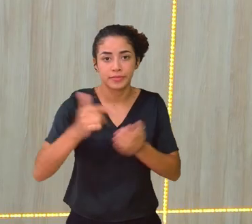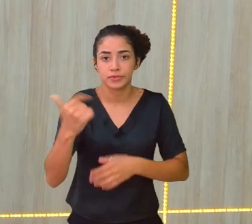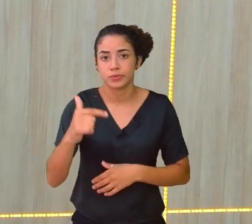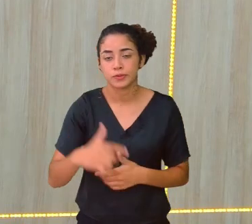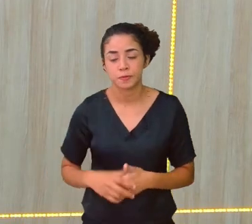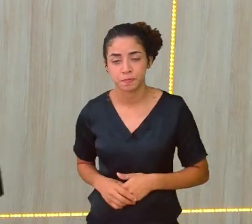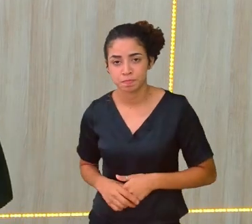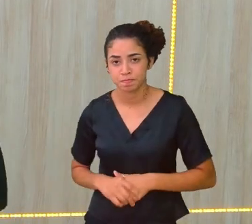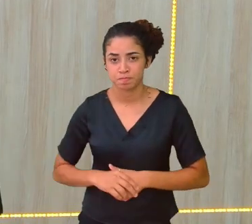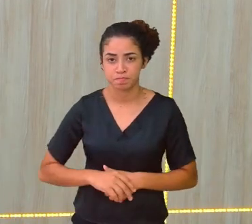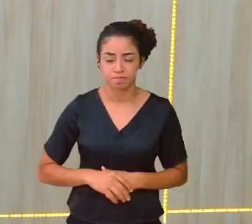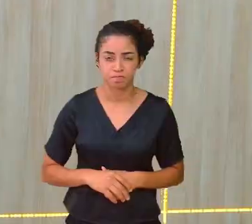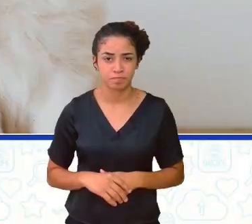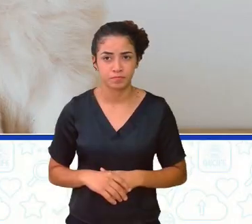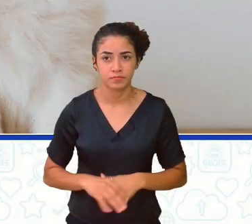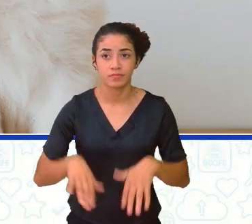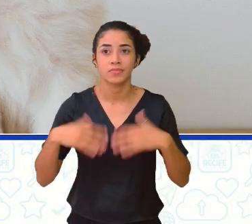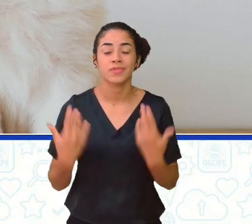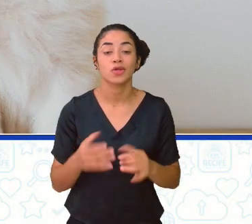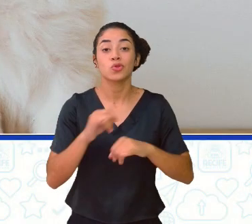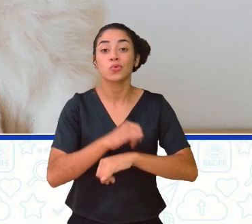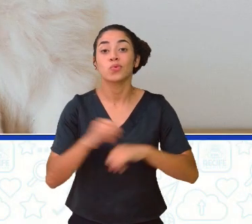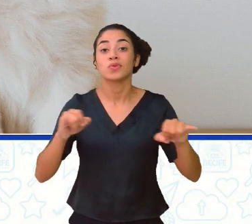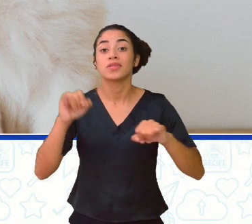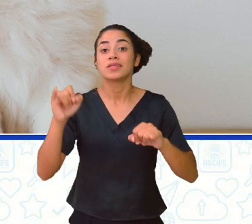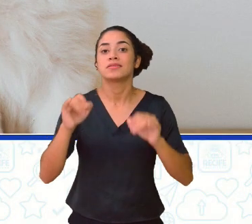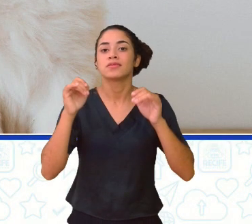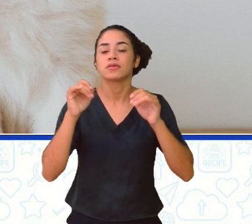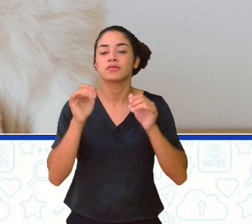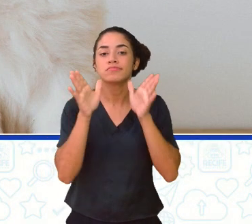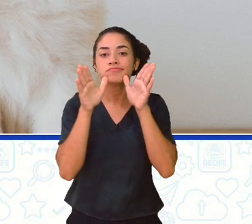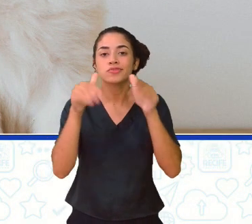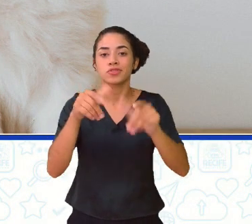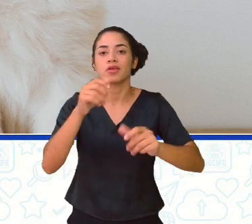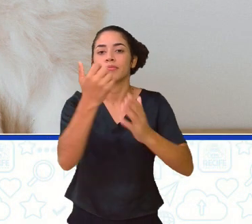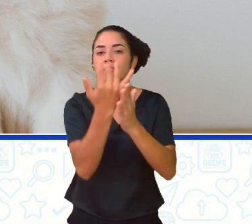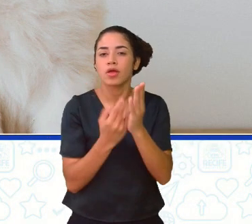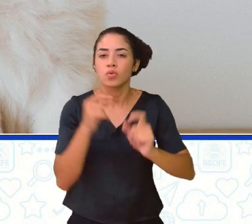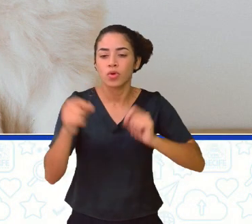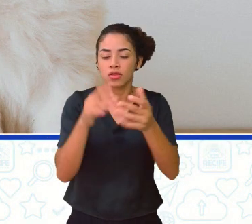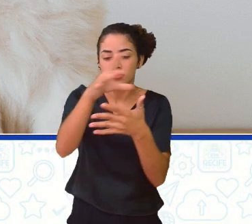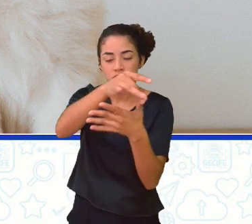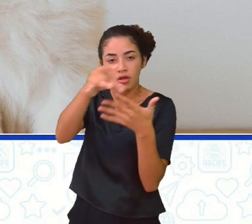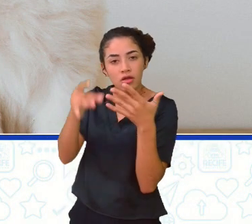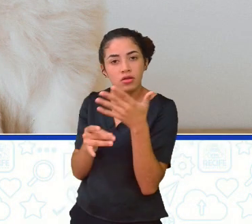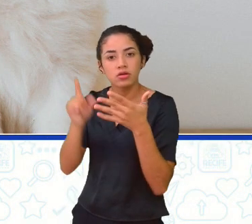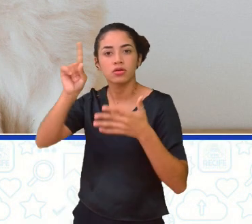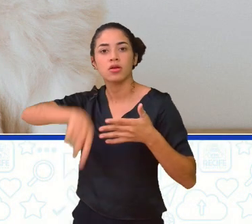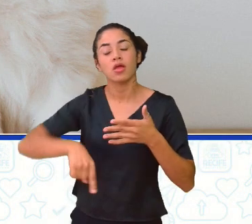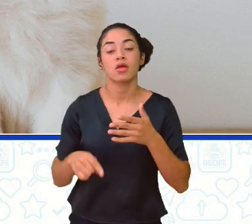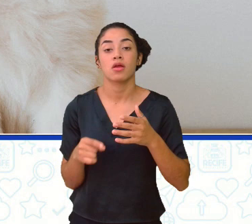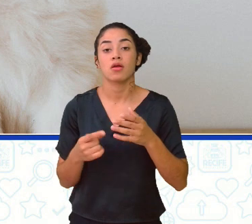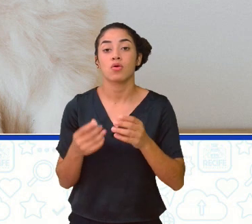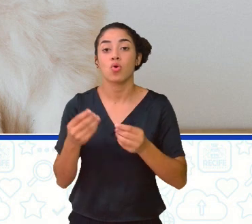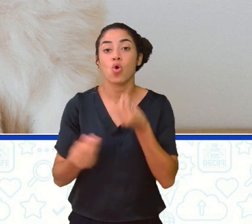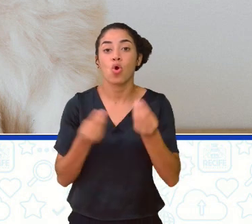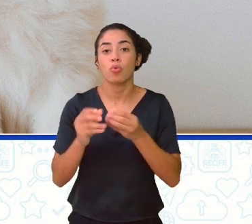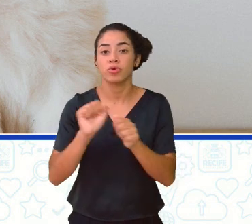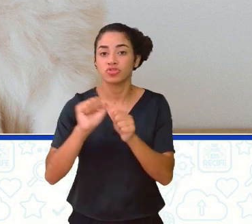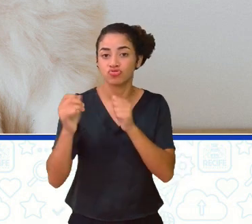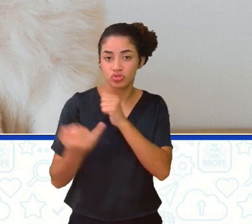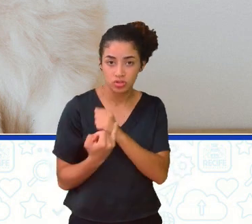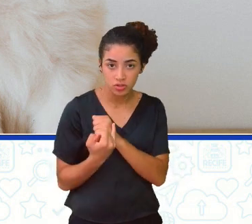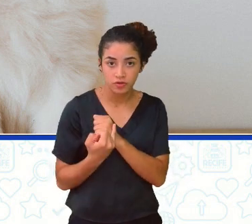subjetividade. Destaca-se pelo aspecto descritivo, e essa descrição é realizada por meio de